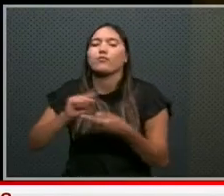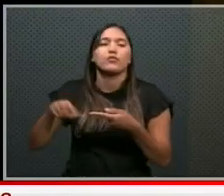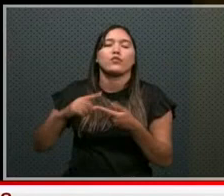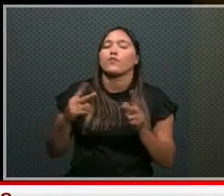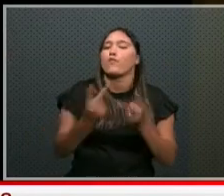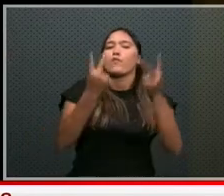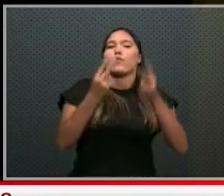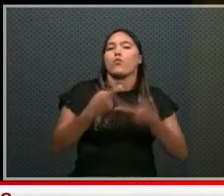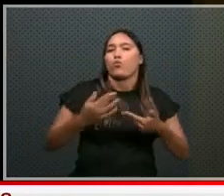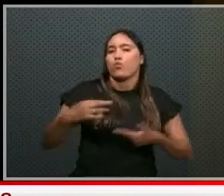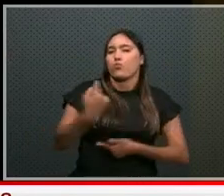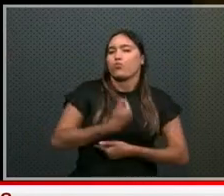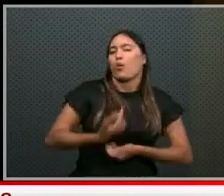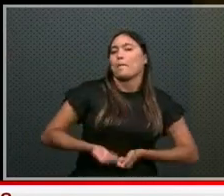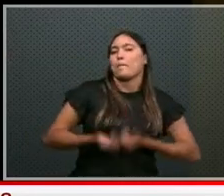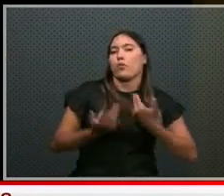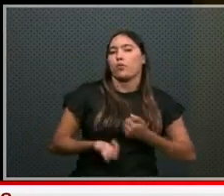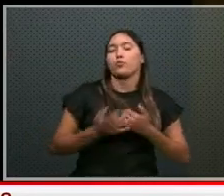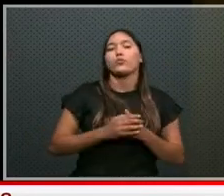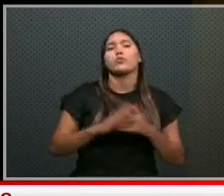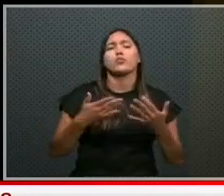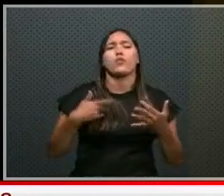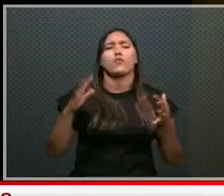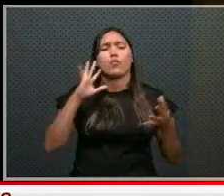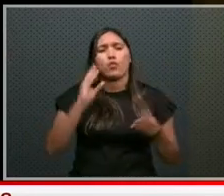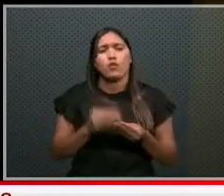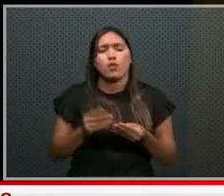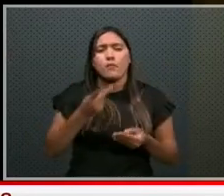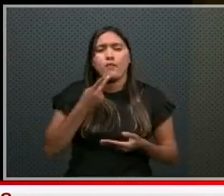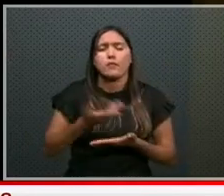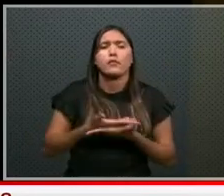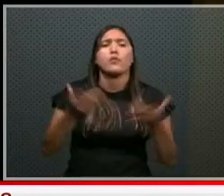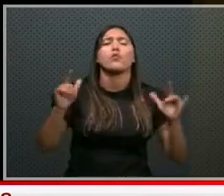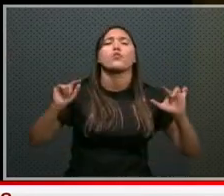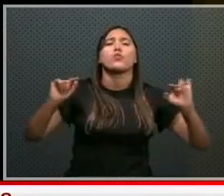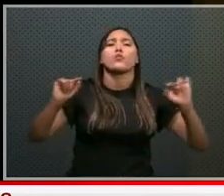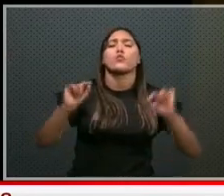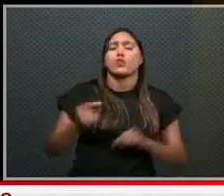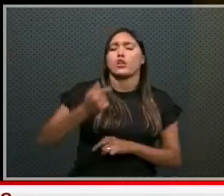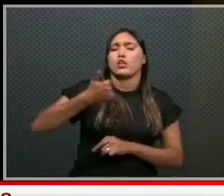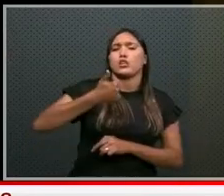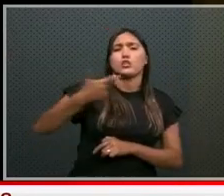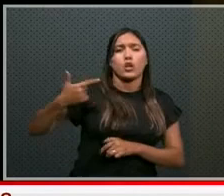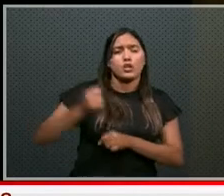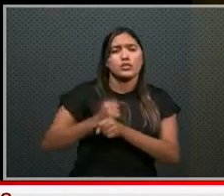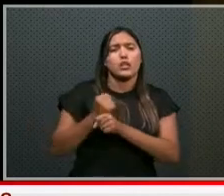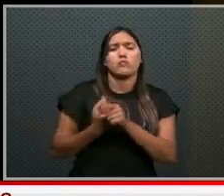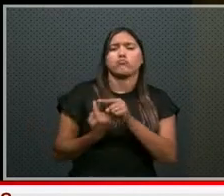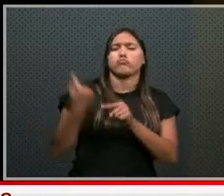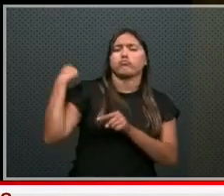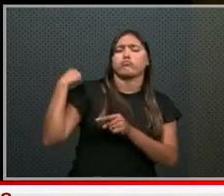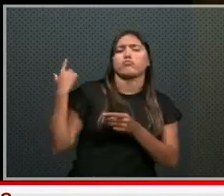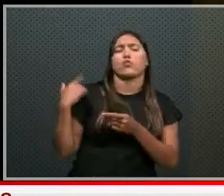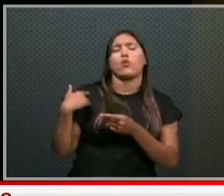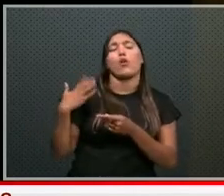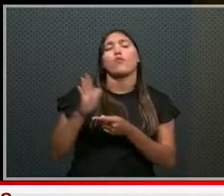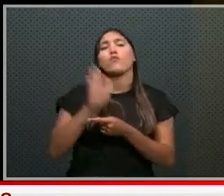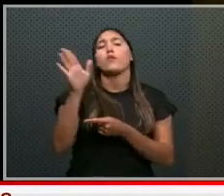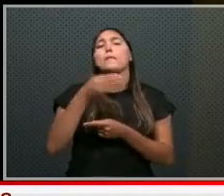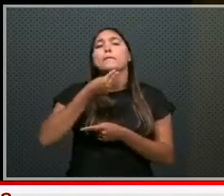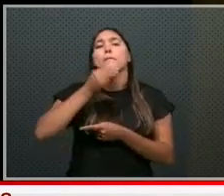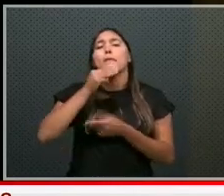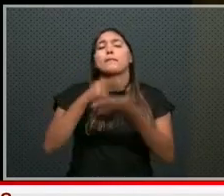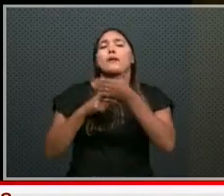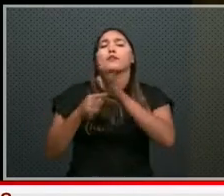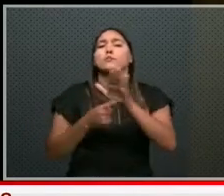aquilo que nós estamos produzindo para ele e vou encerrar agora dizer a vocês o seguinte há 12 anos atrás eu tava na exposição de Marabá onde